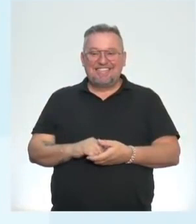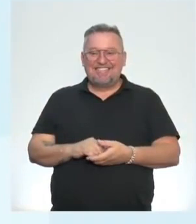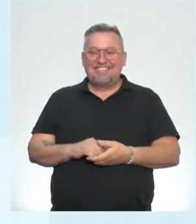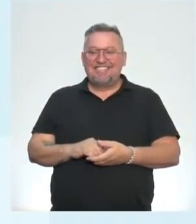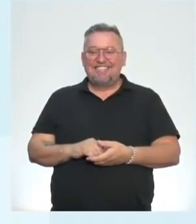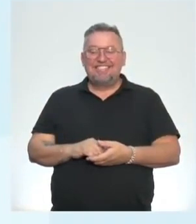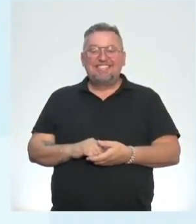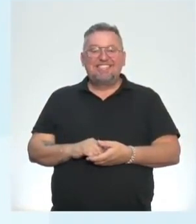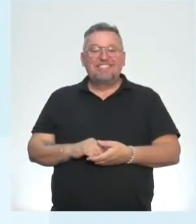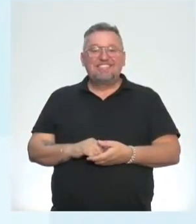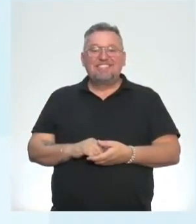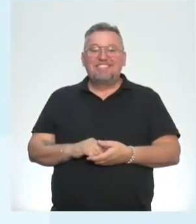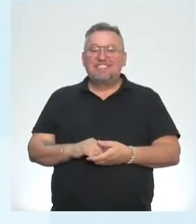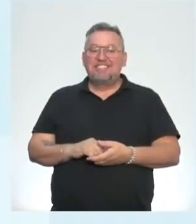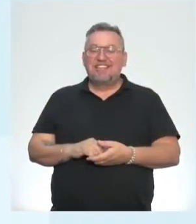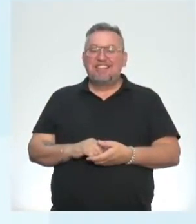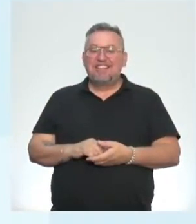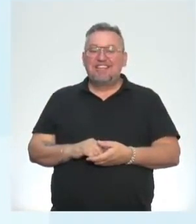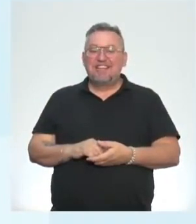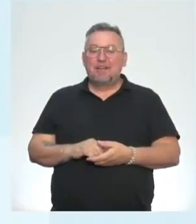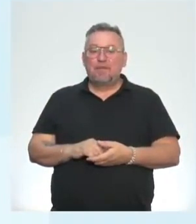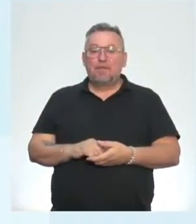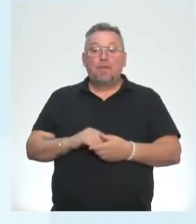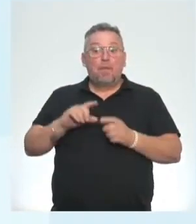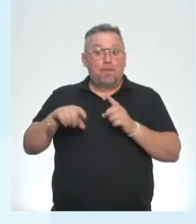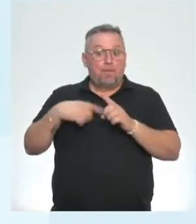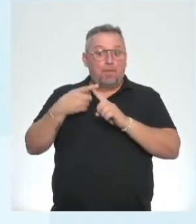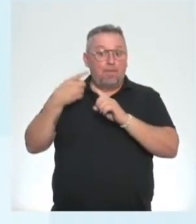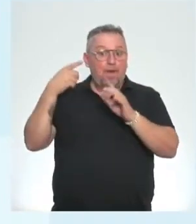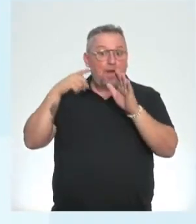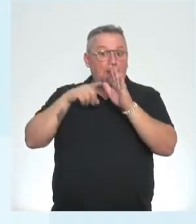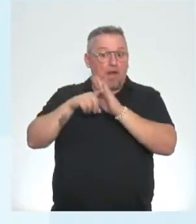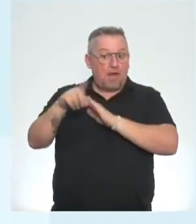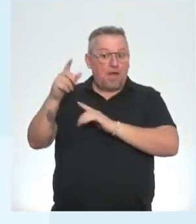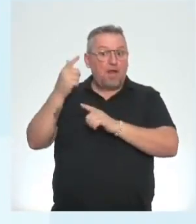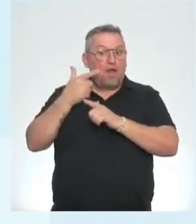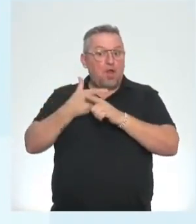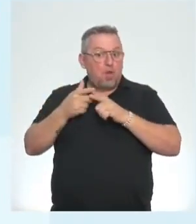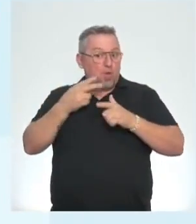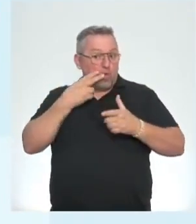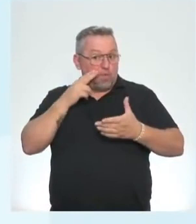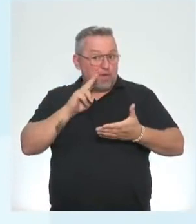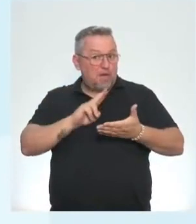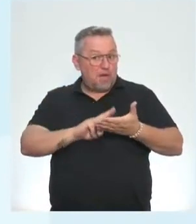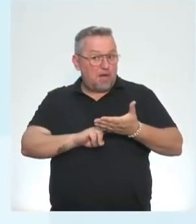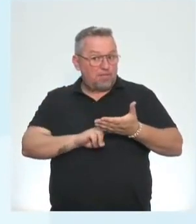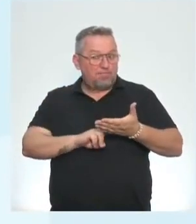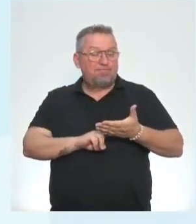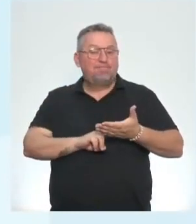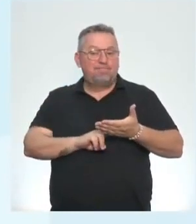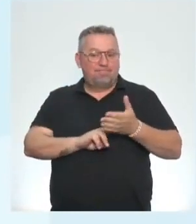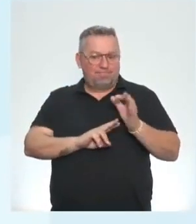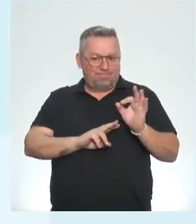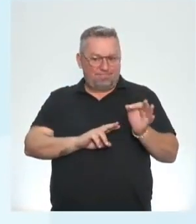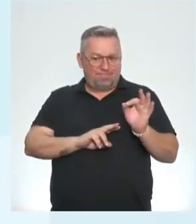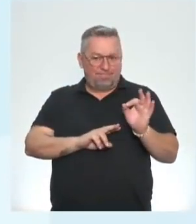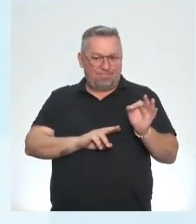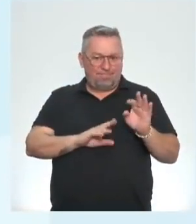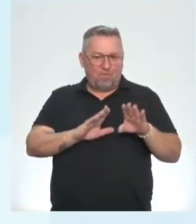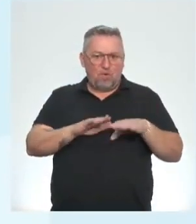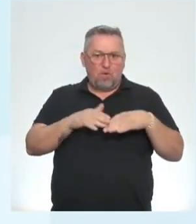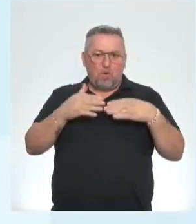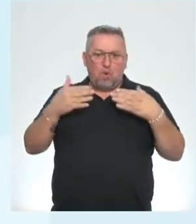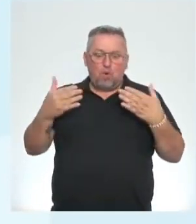Muito bom. Ótimo. Agora, mais questões sobre essas cartas que nós iremos trabalhar. Então, quais foram